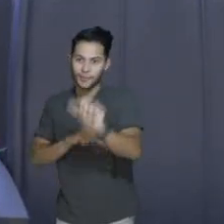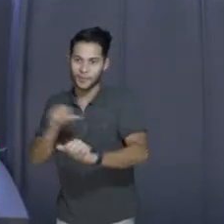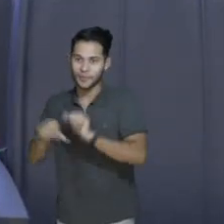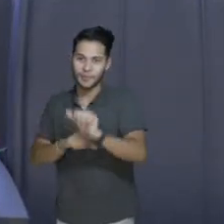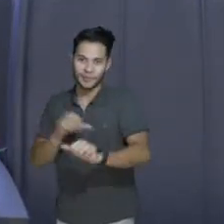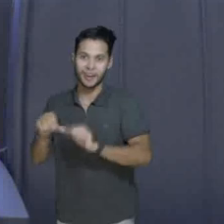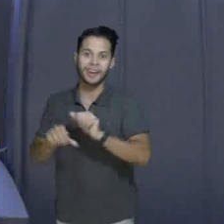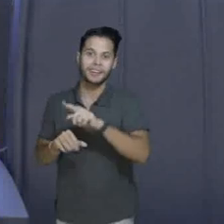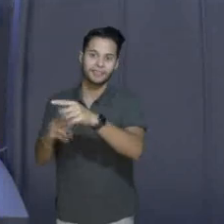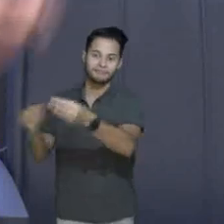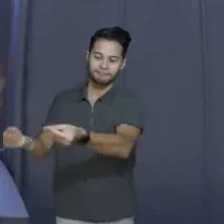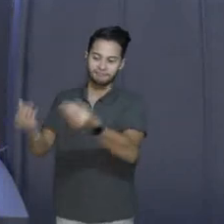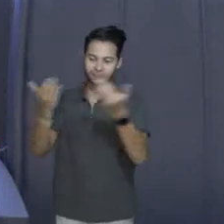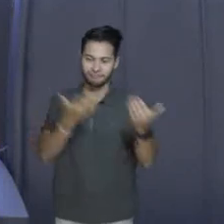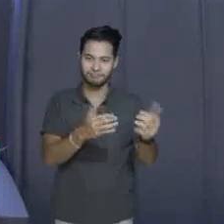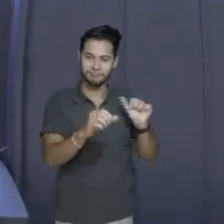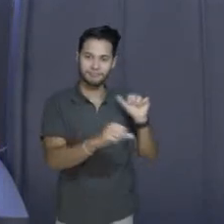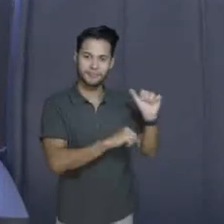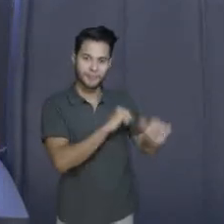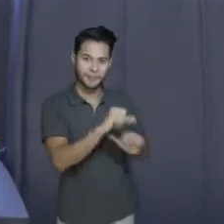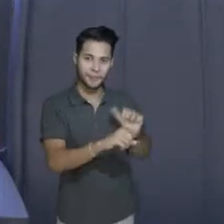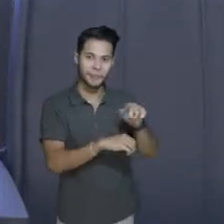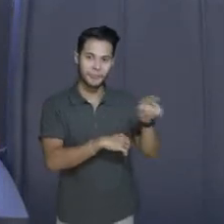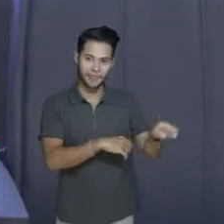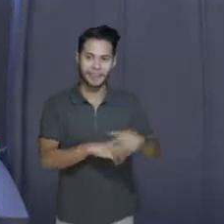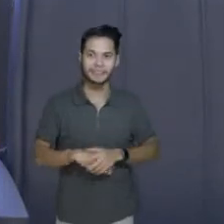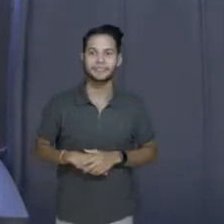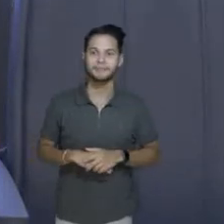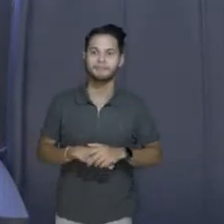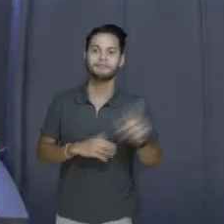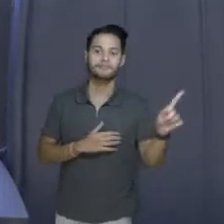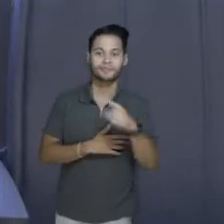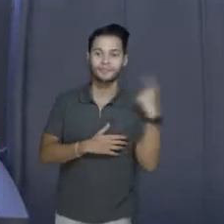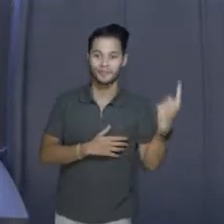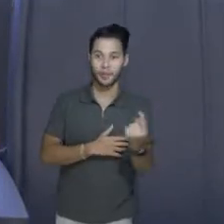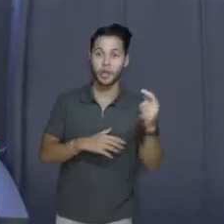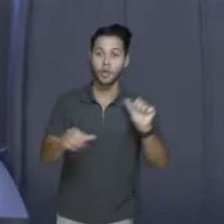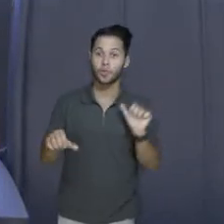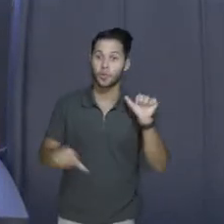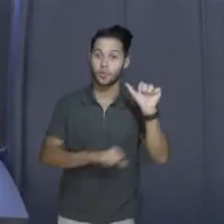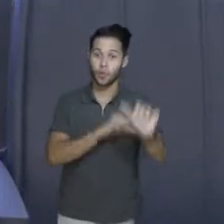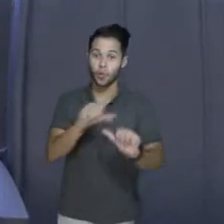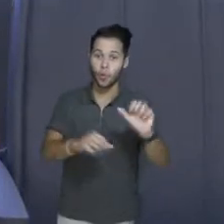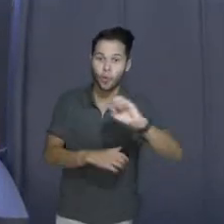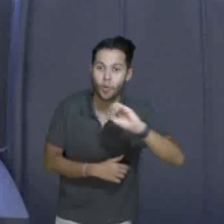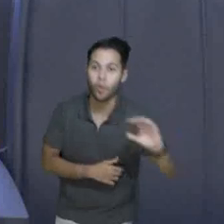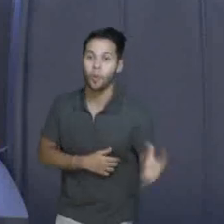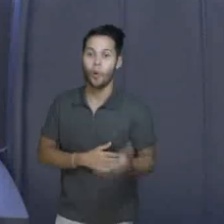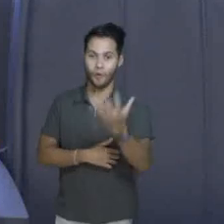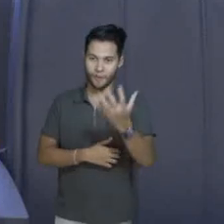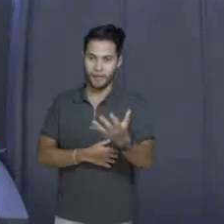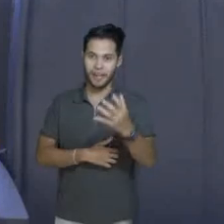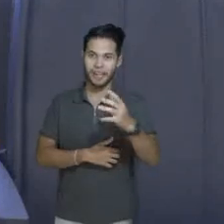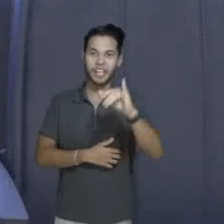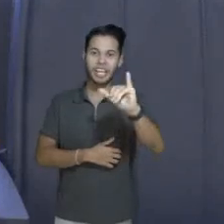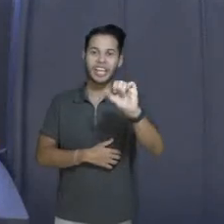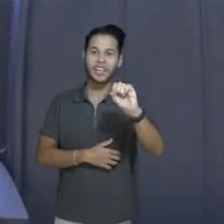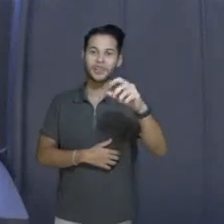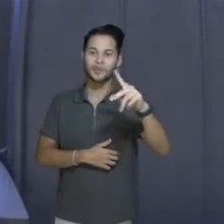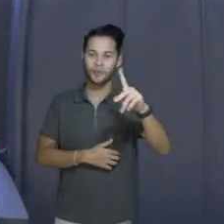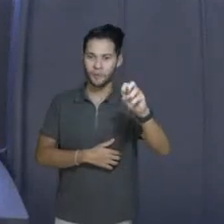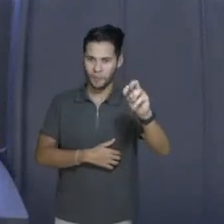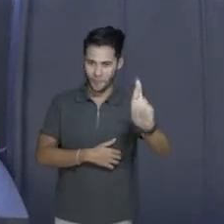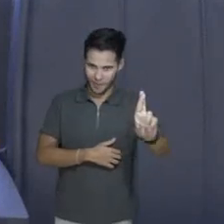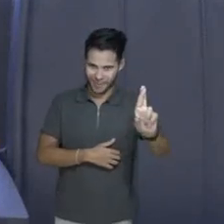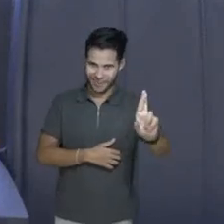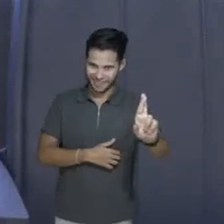todo mundo queria ter aquela listra no pneu a gente trocou numa prancha de surf de isopor com uma quilha de madeira